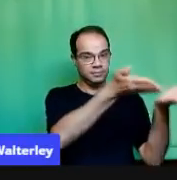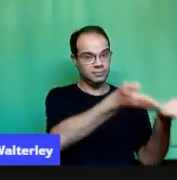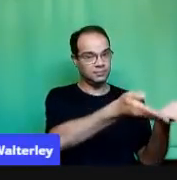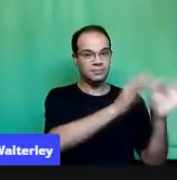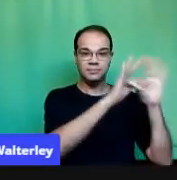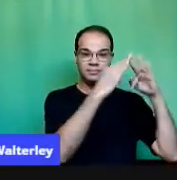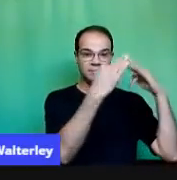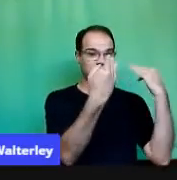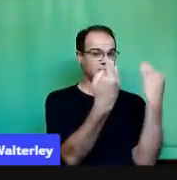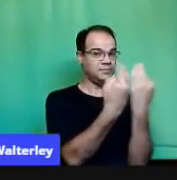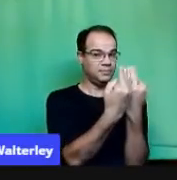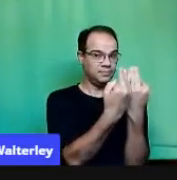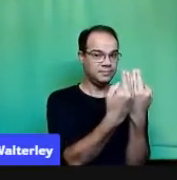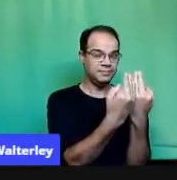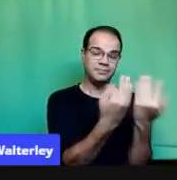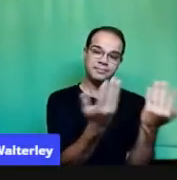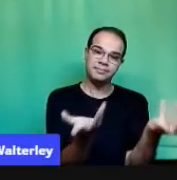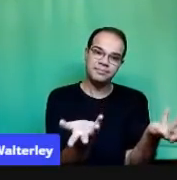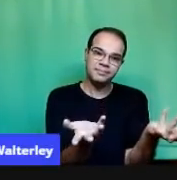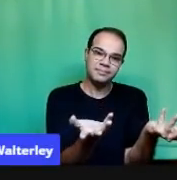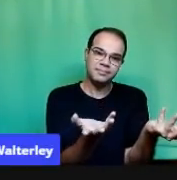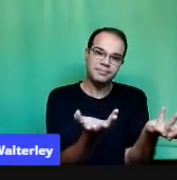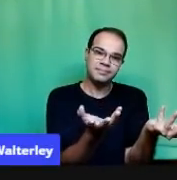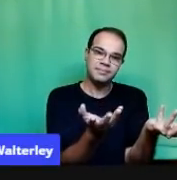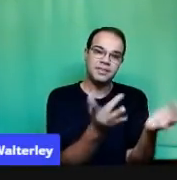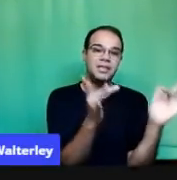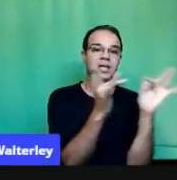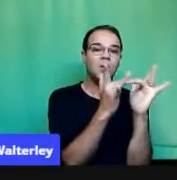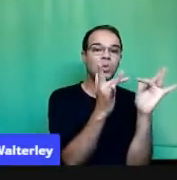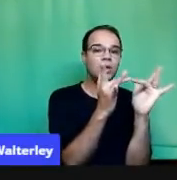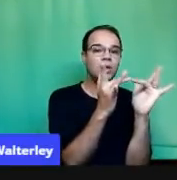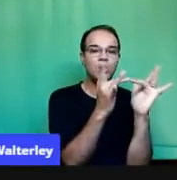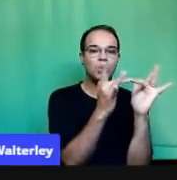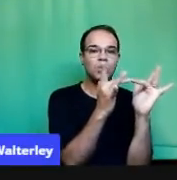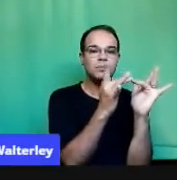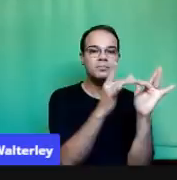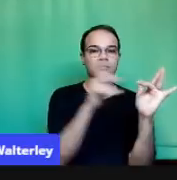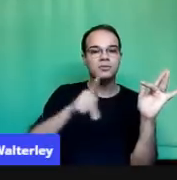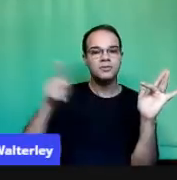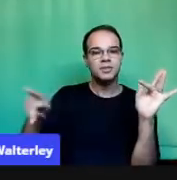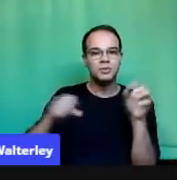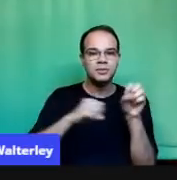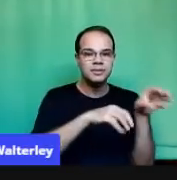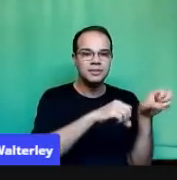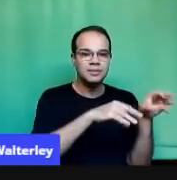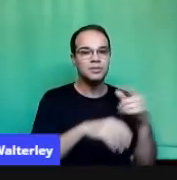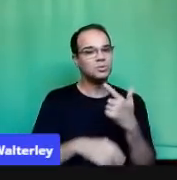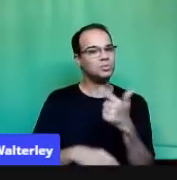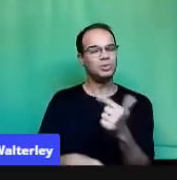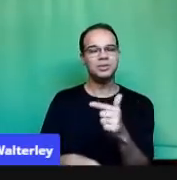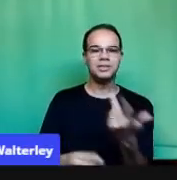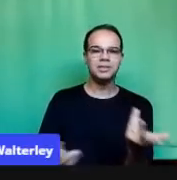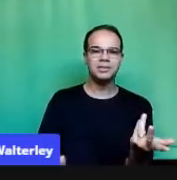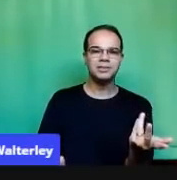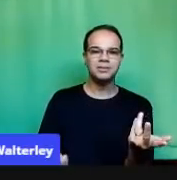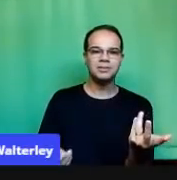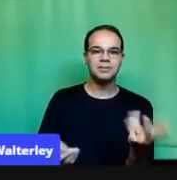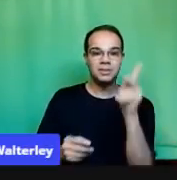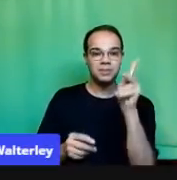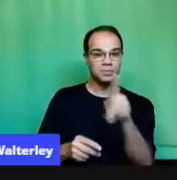criança não está tendo o contato com o profissional habilitado para a transmissão